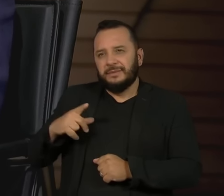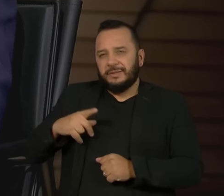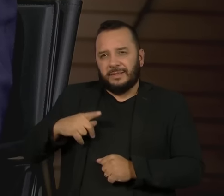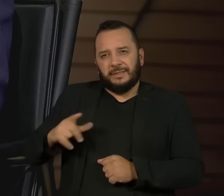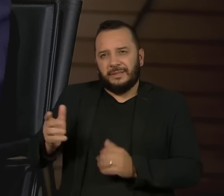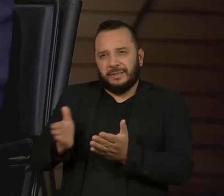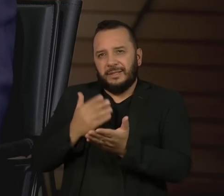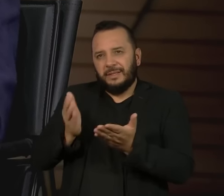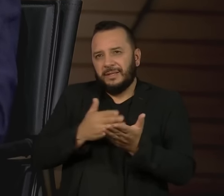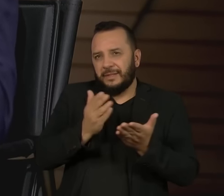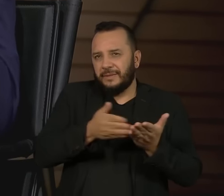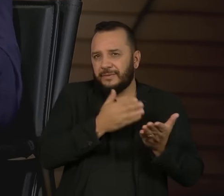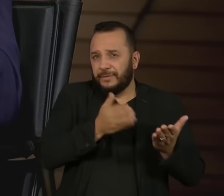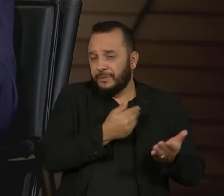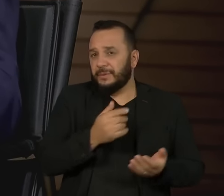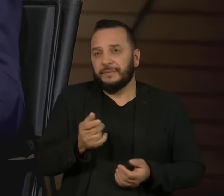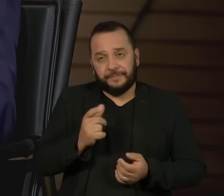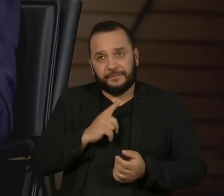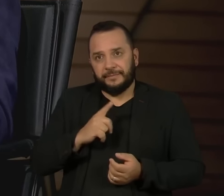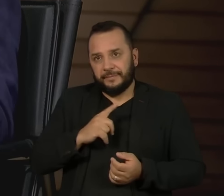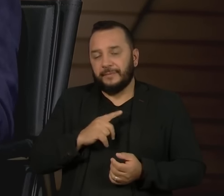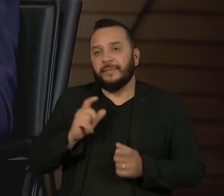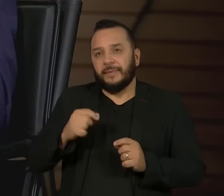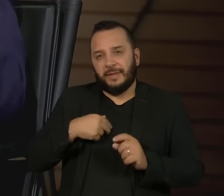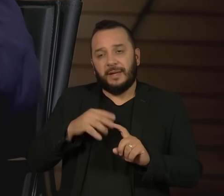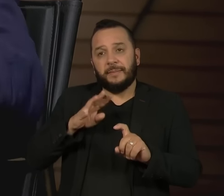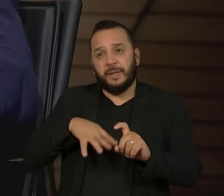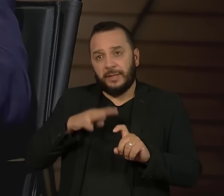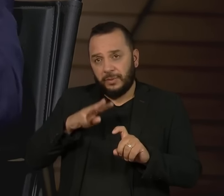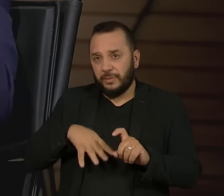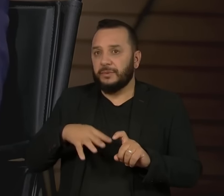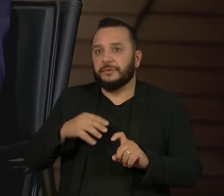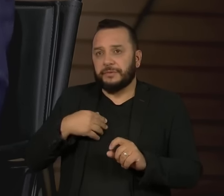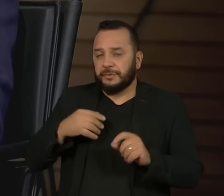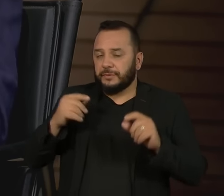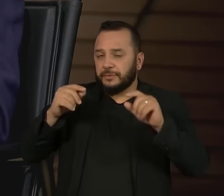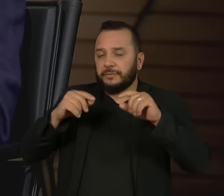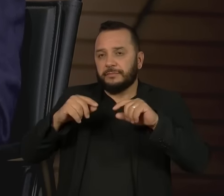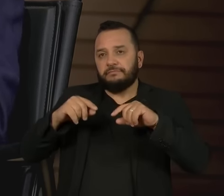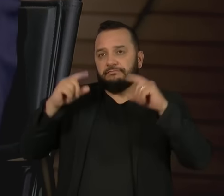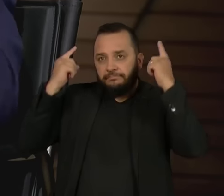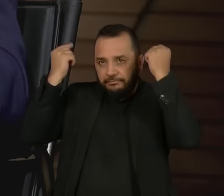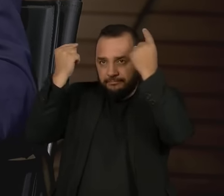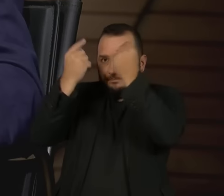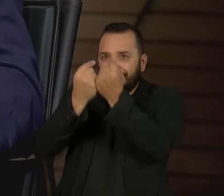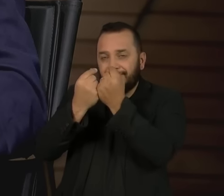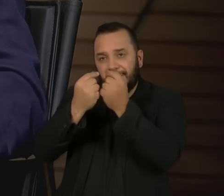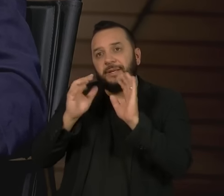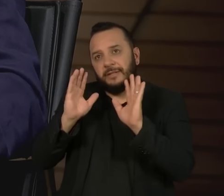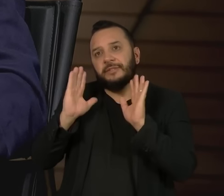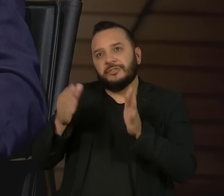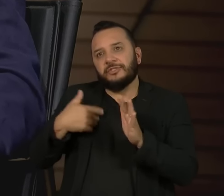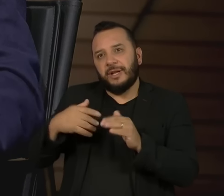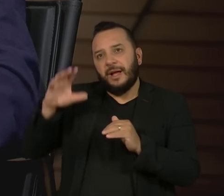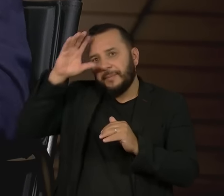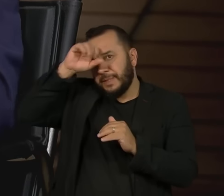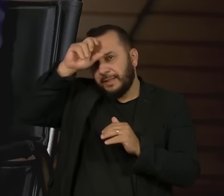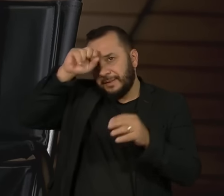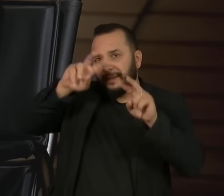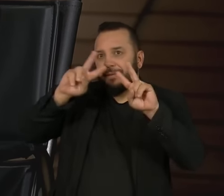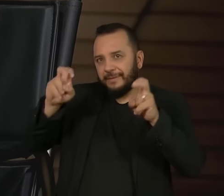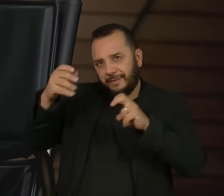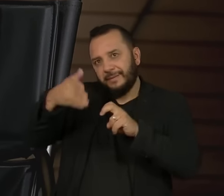várias obras e livros. Tem a parte de mitologia grega, que é uma coisa que introduziu milhões de pessoas na mitologia grega.